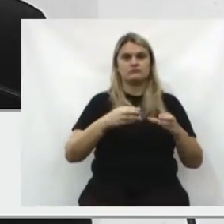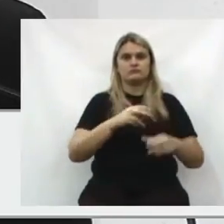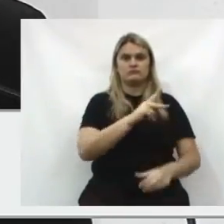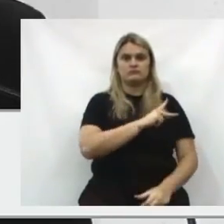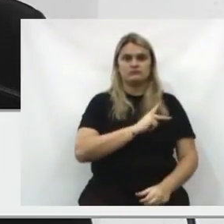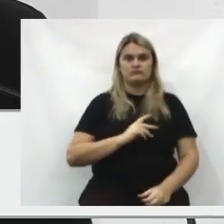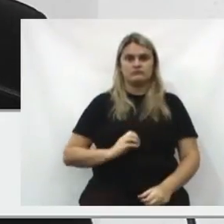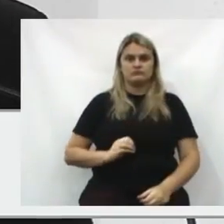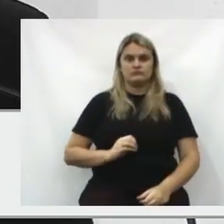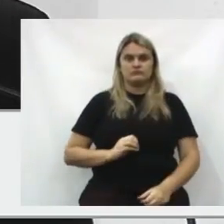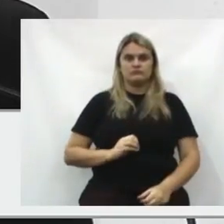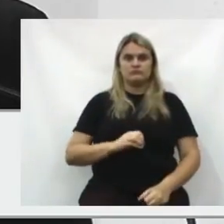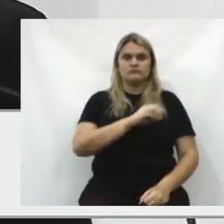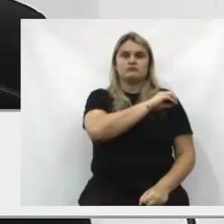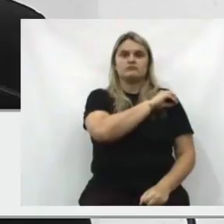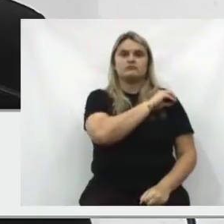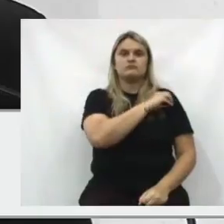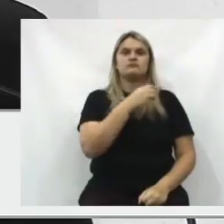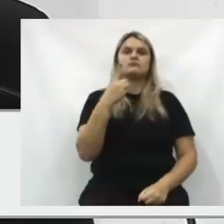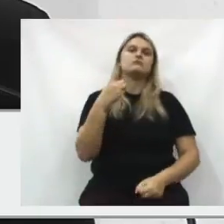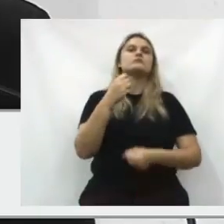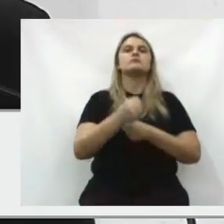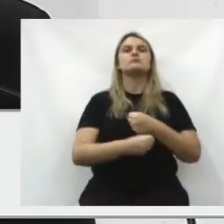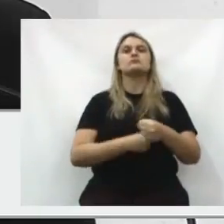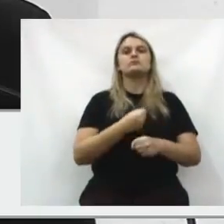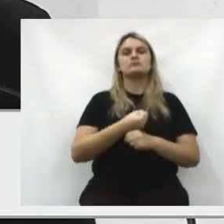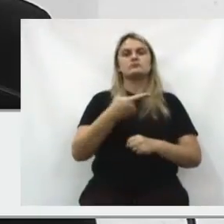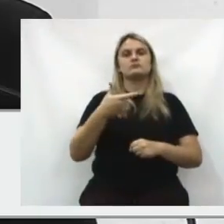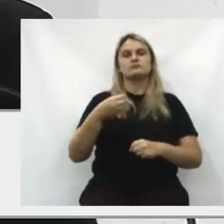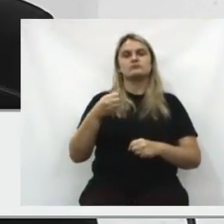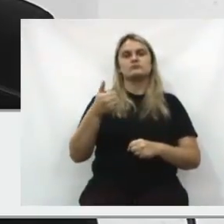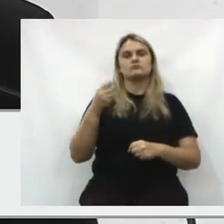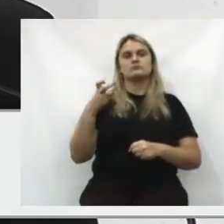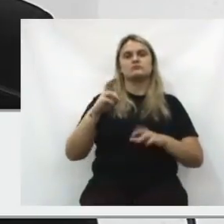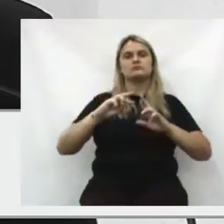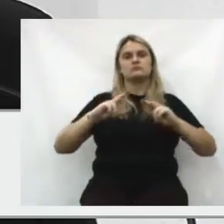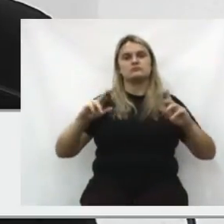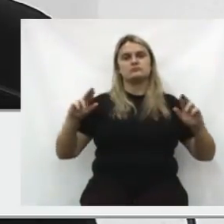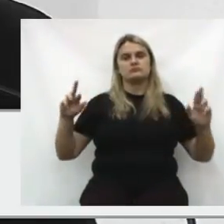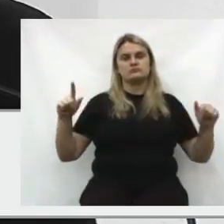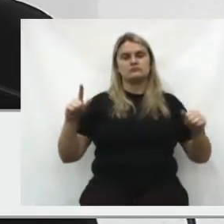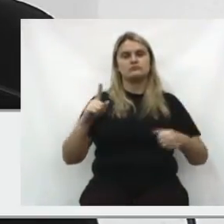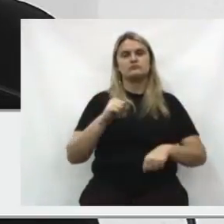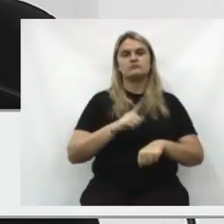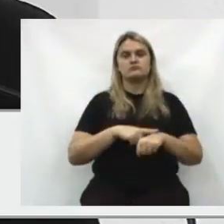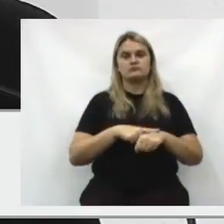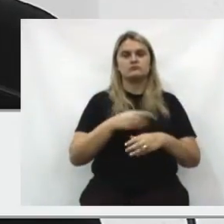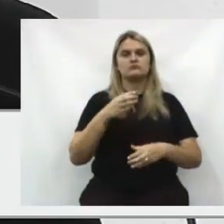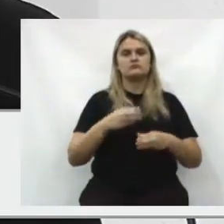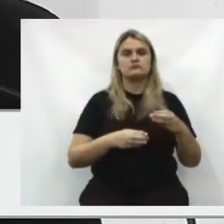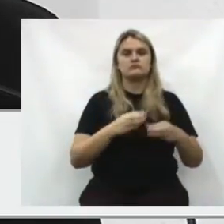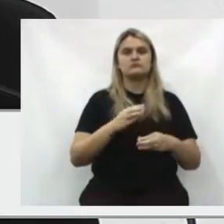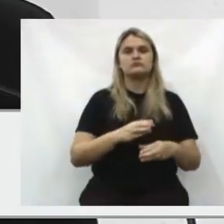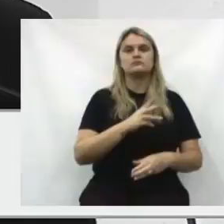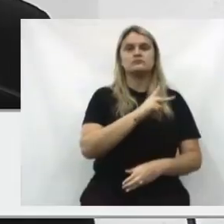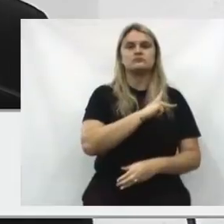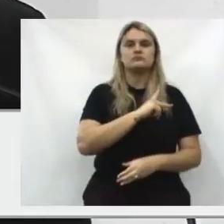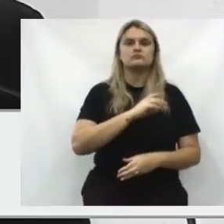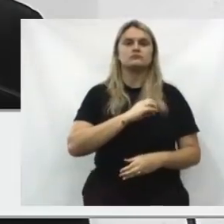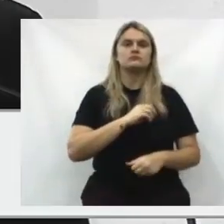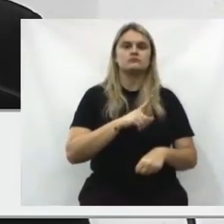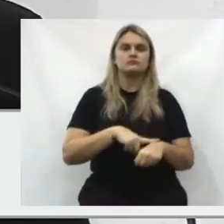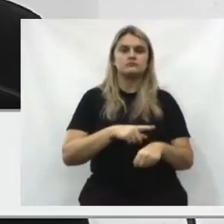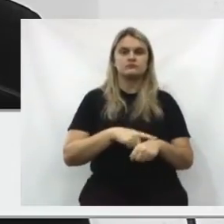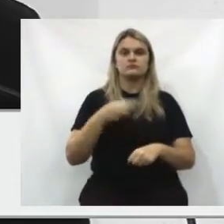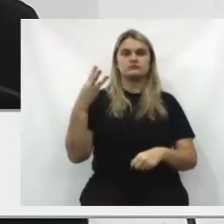de abertura do concurso público número 1/2015 e demais atos realizados no processo de